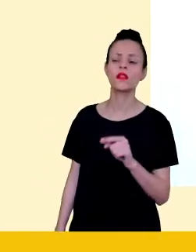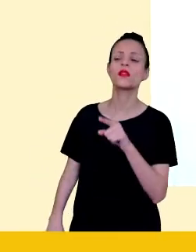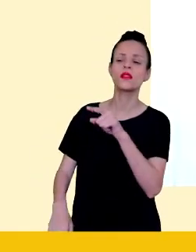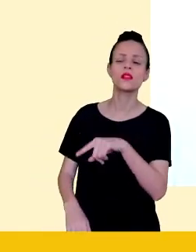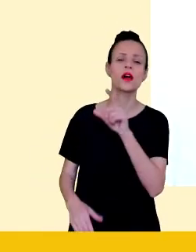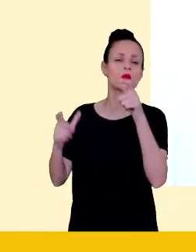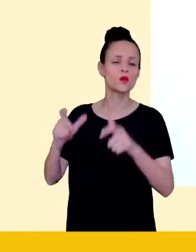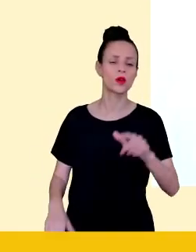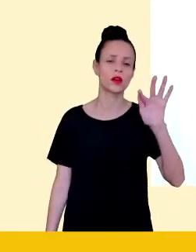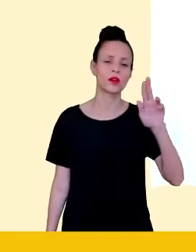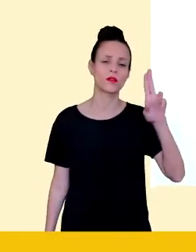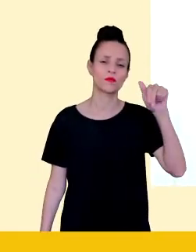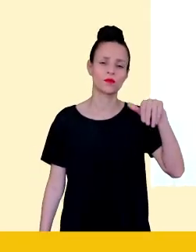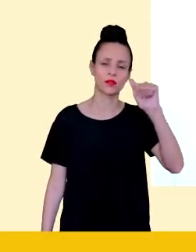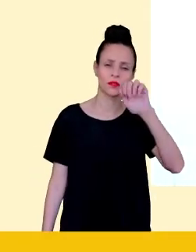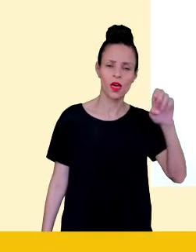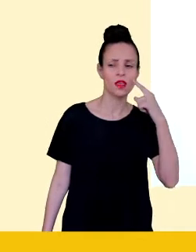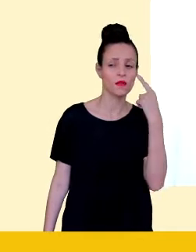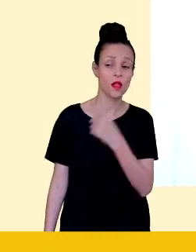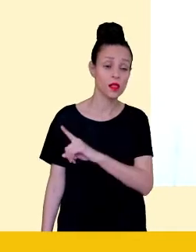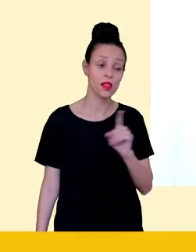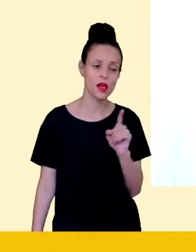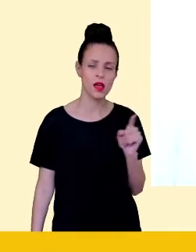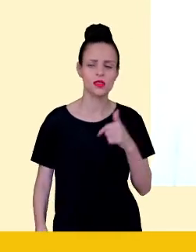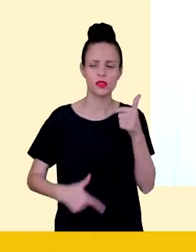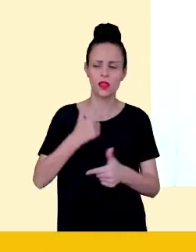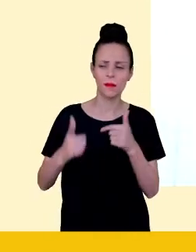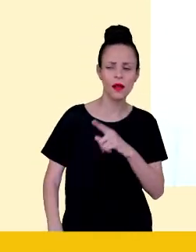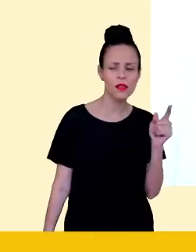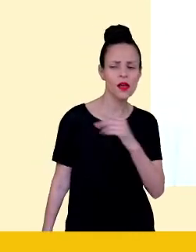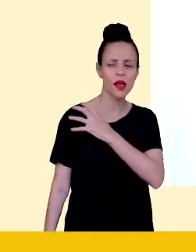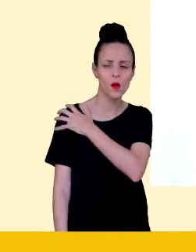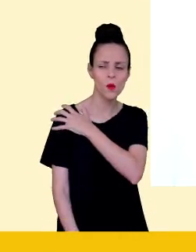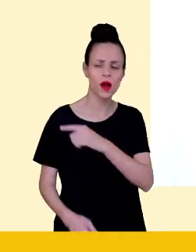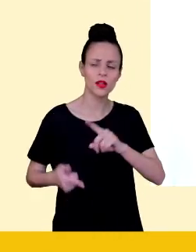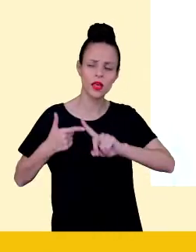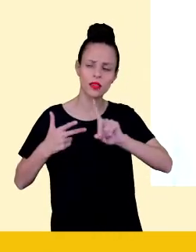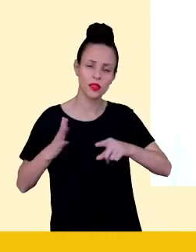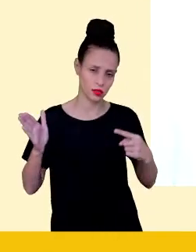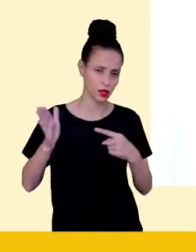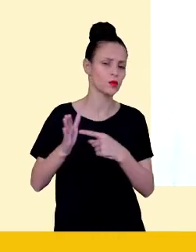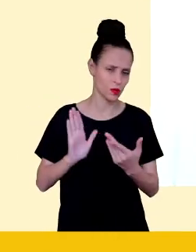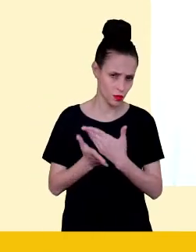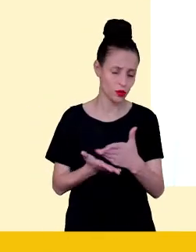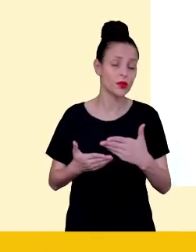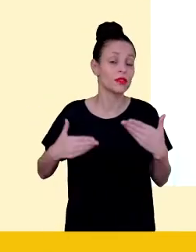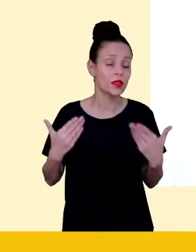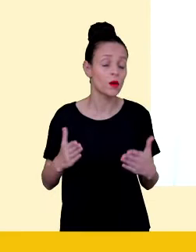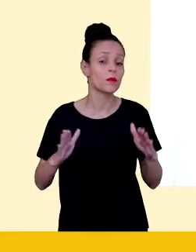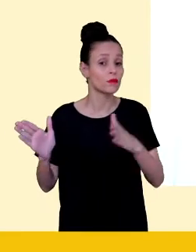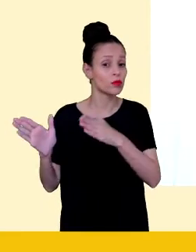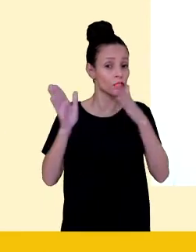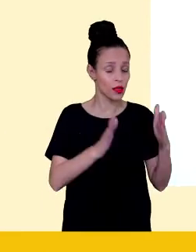né? Ir na presidência da FUNAI para reclamar sobre a atuação dos guardas dentro da área